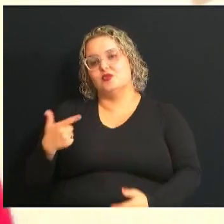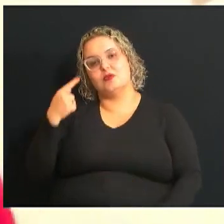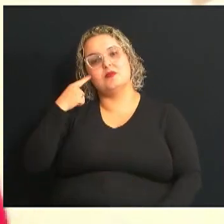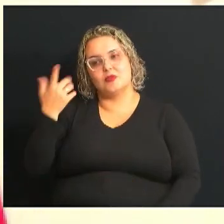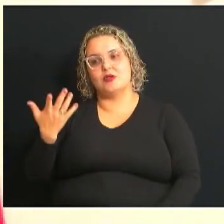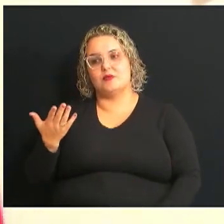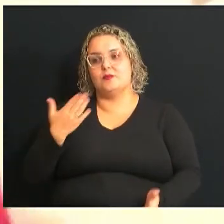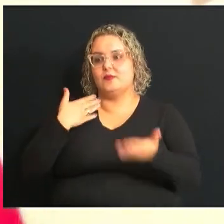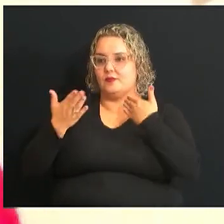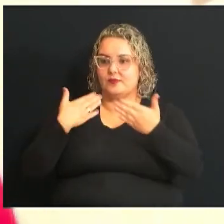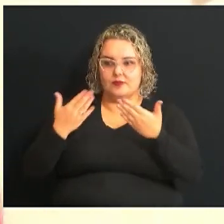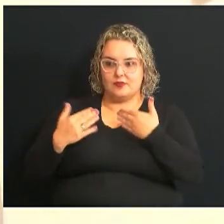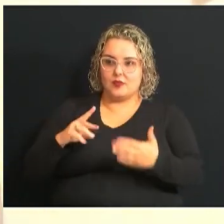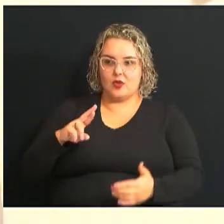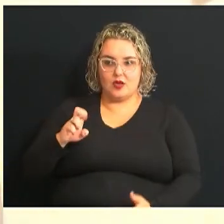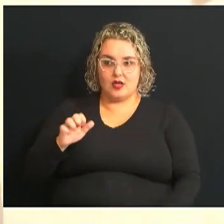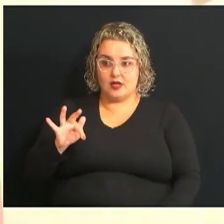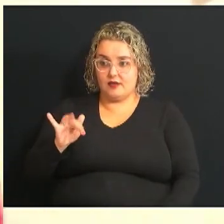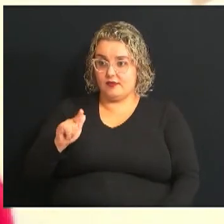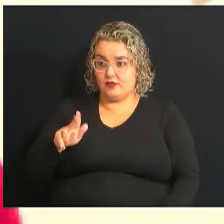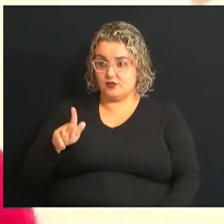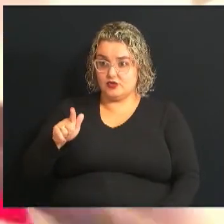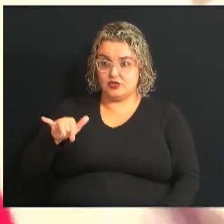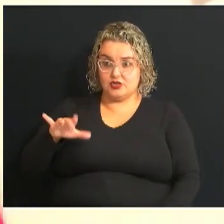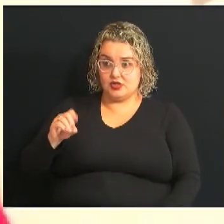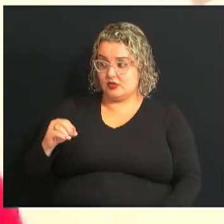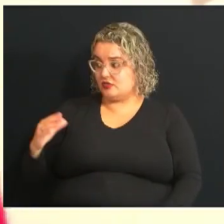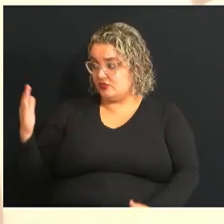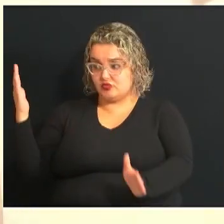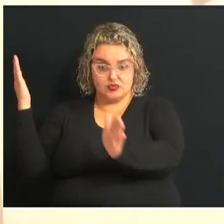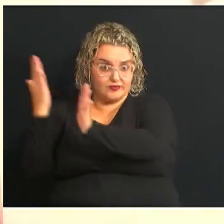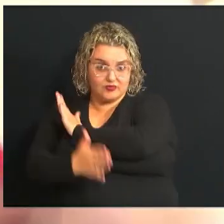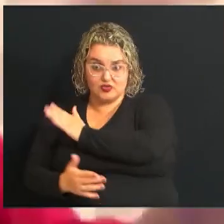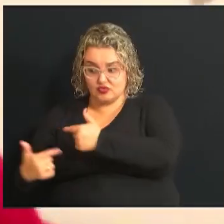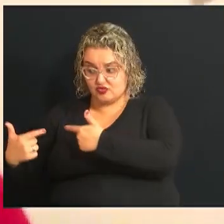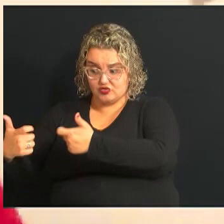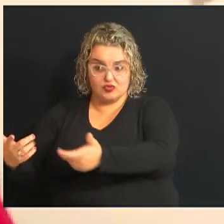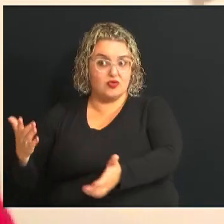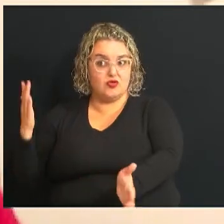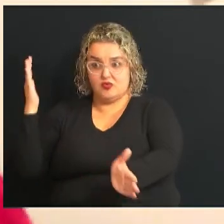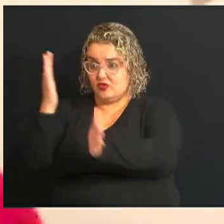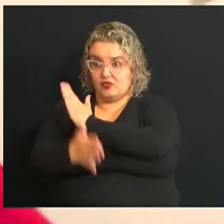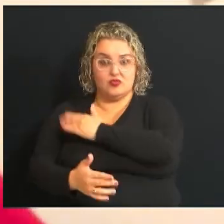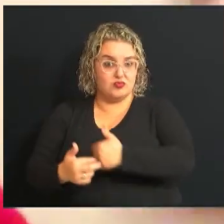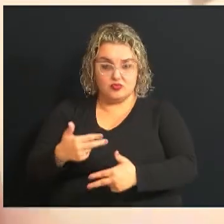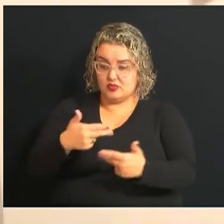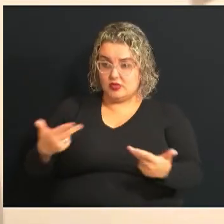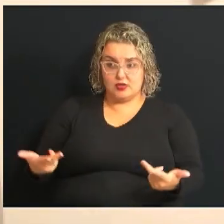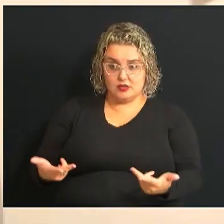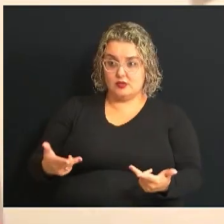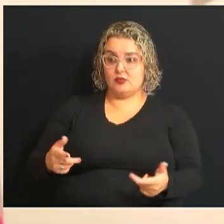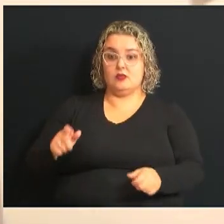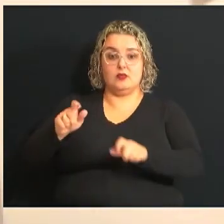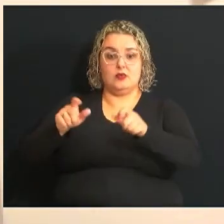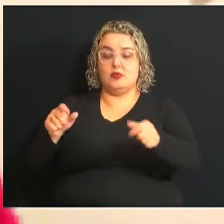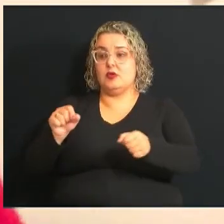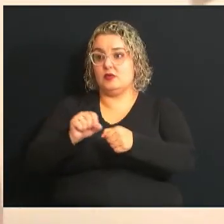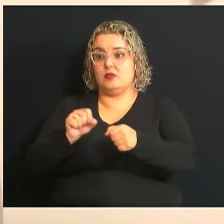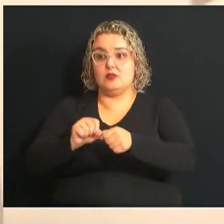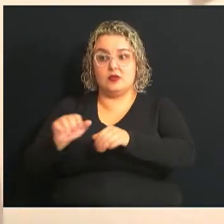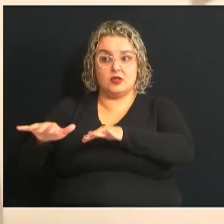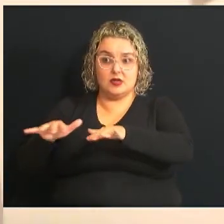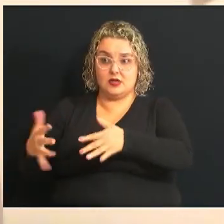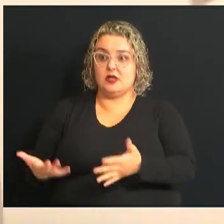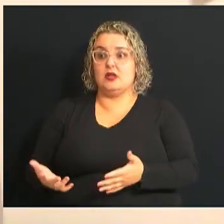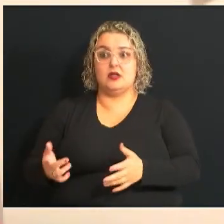conversando com um refugiado que veio talvez fugido, né, de alguma guerra ou de alguma coisa, ou com uma pessoa que fez um movimento que é